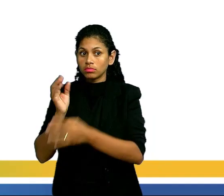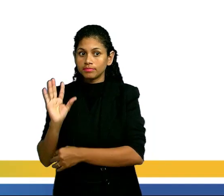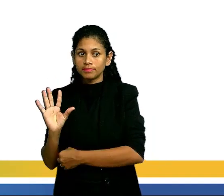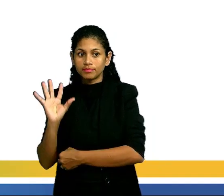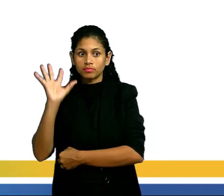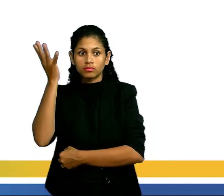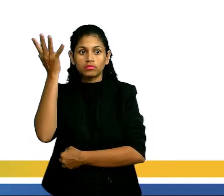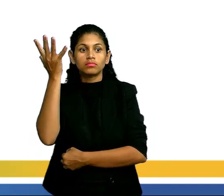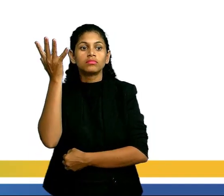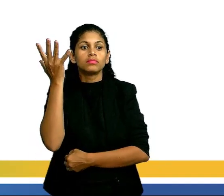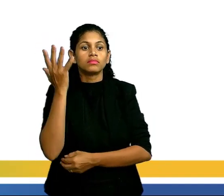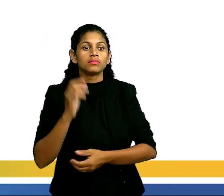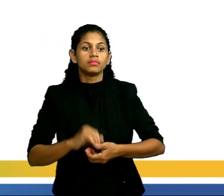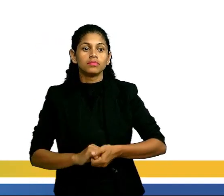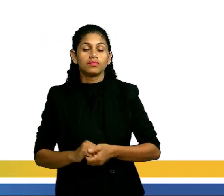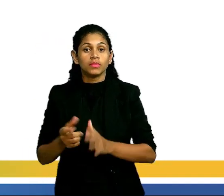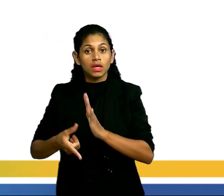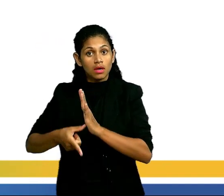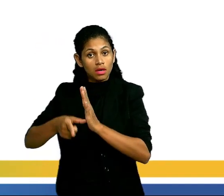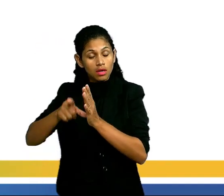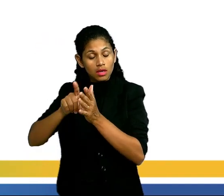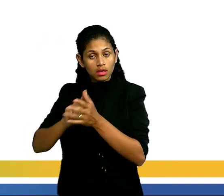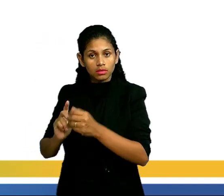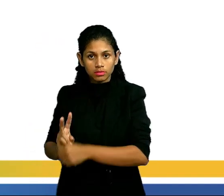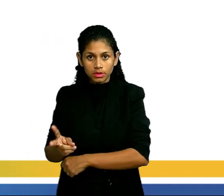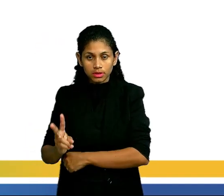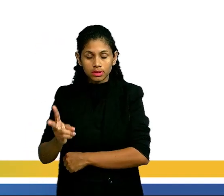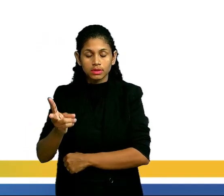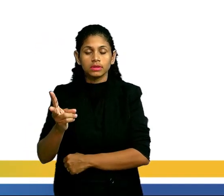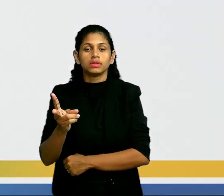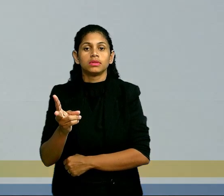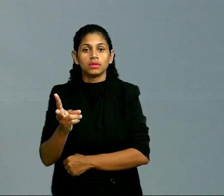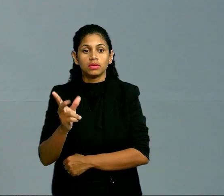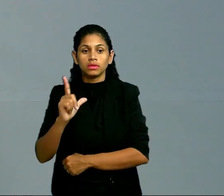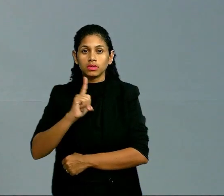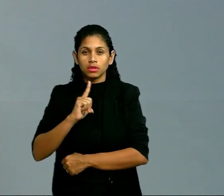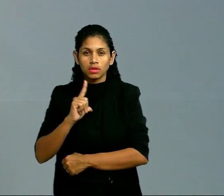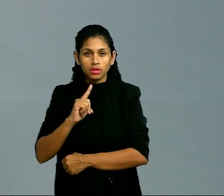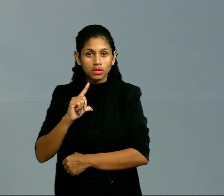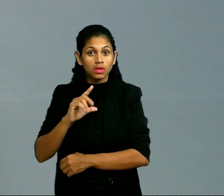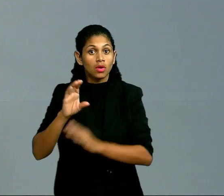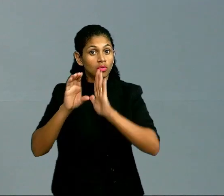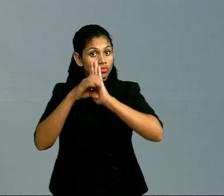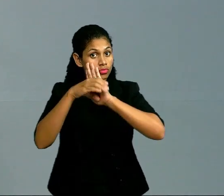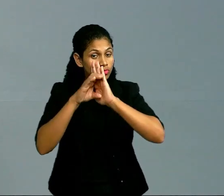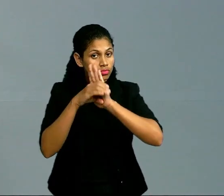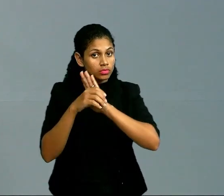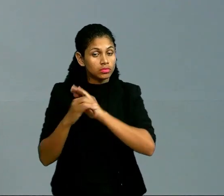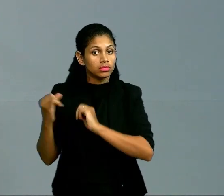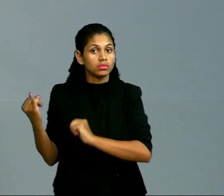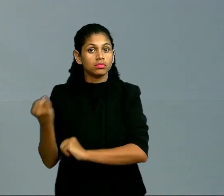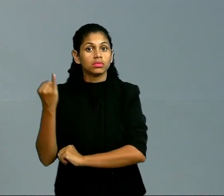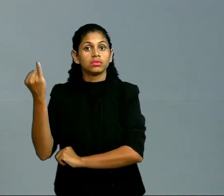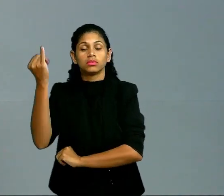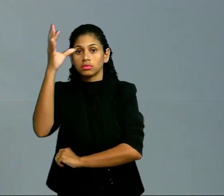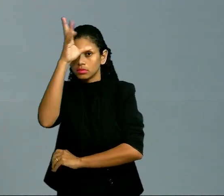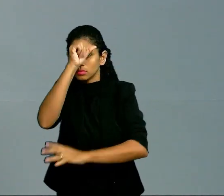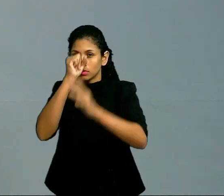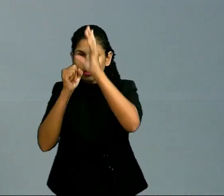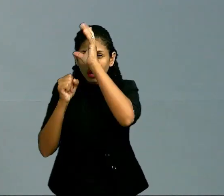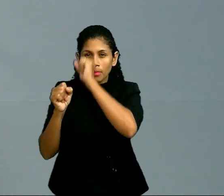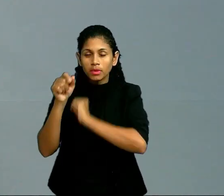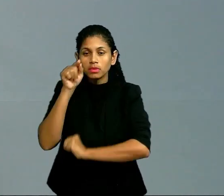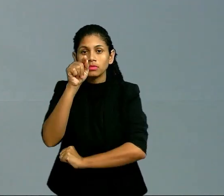vamos falar antes, pessoal, perdão, antes de seguirmos a aula, a gente tem uns conceitos importantes para a gente aprender, para que